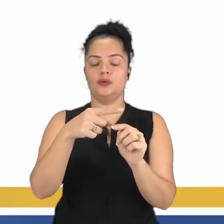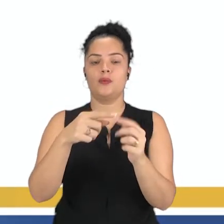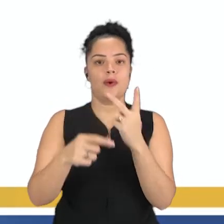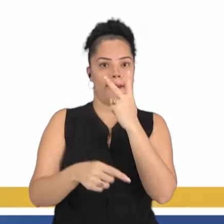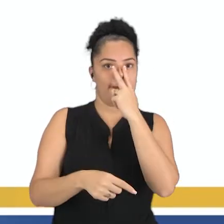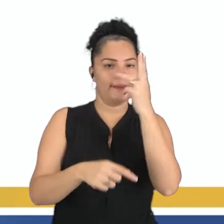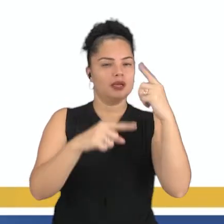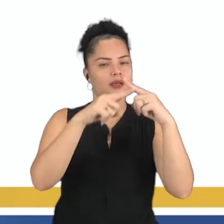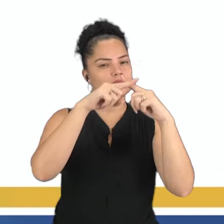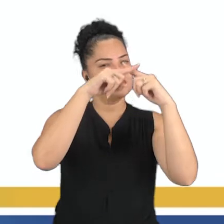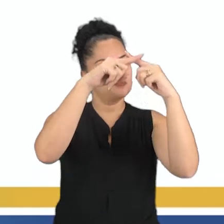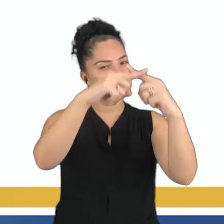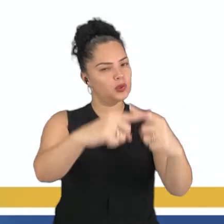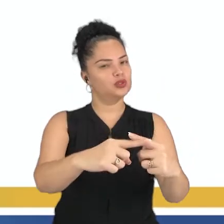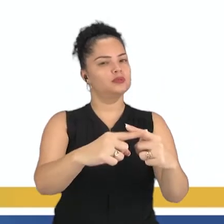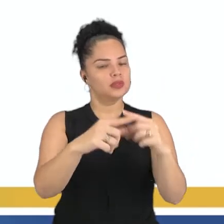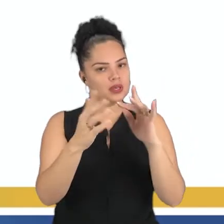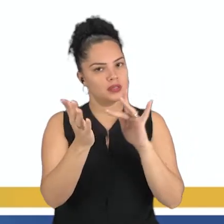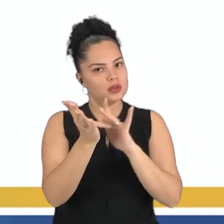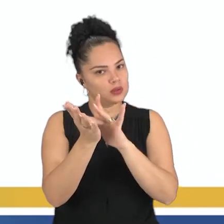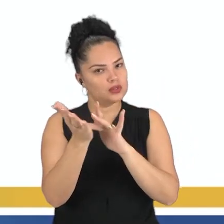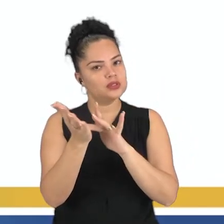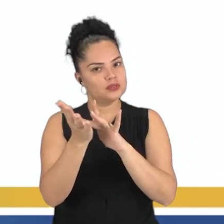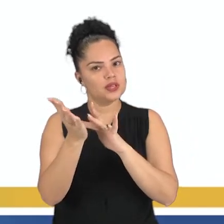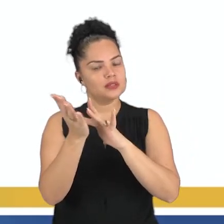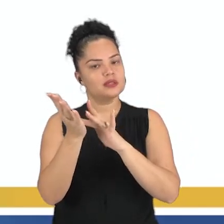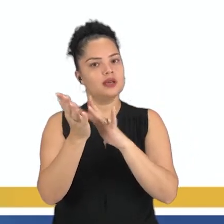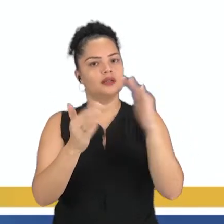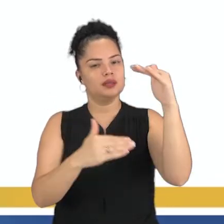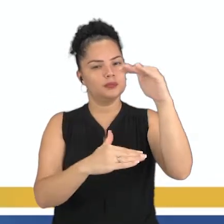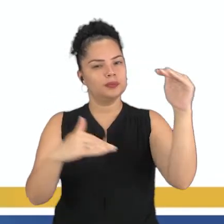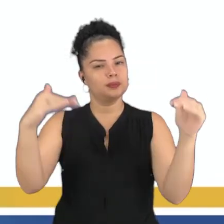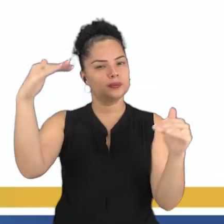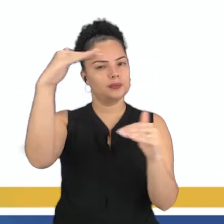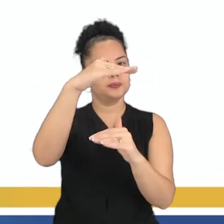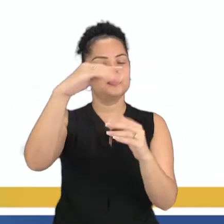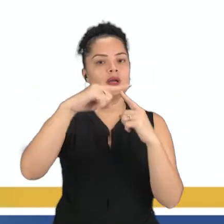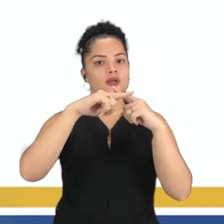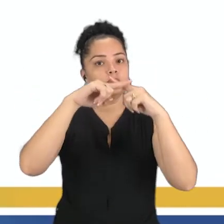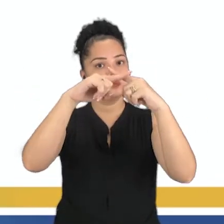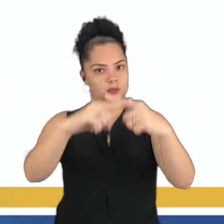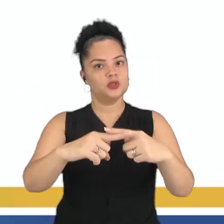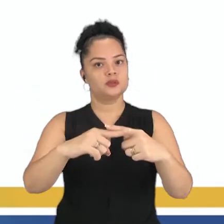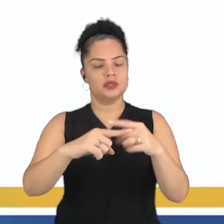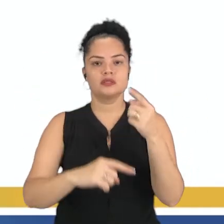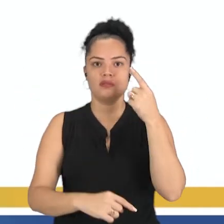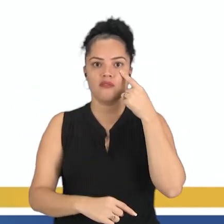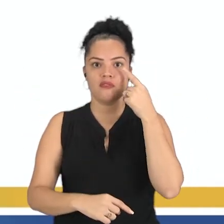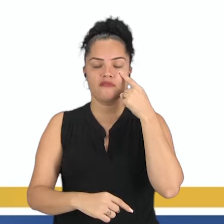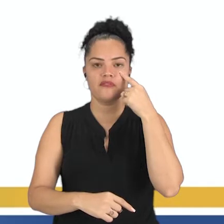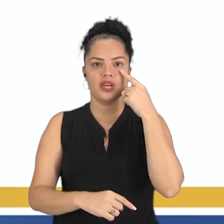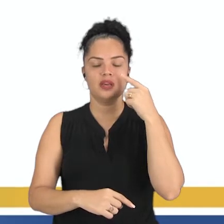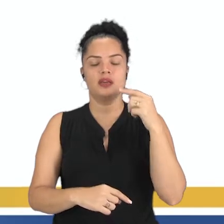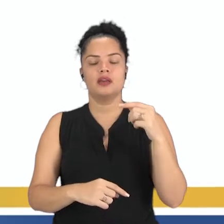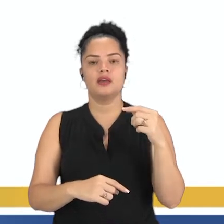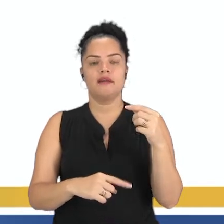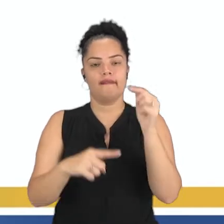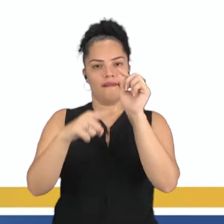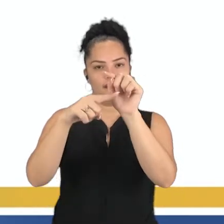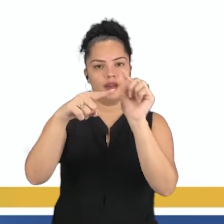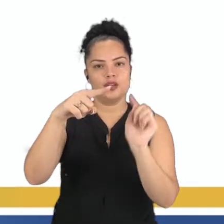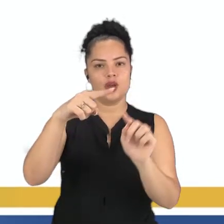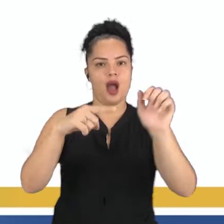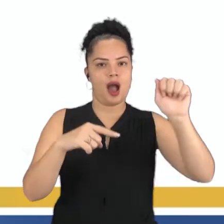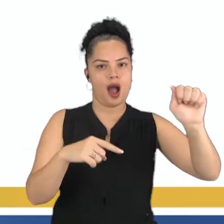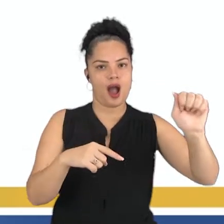multiplicação disfarçada quando eu uso a definição de inverso multiplicativo. Então, veja bem, dividir dois números racionais A e